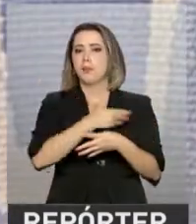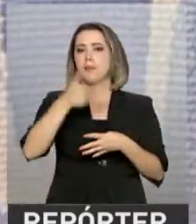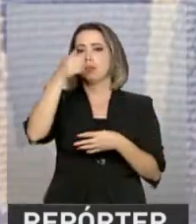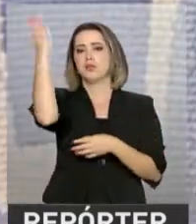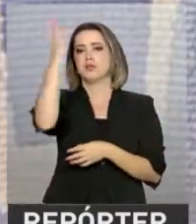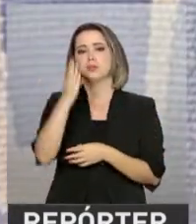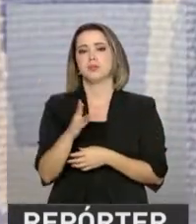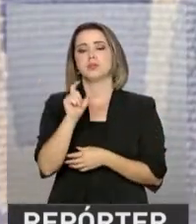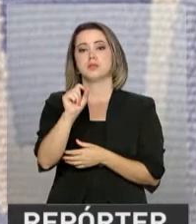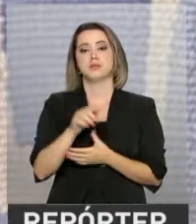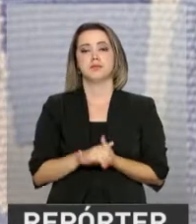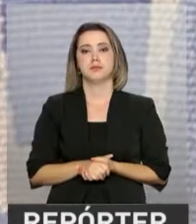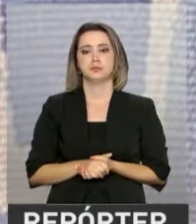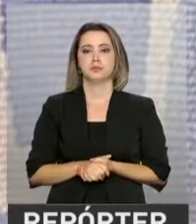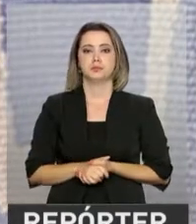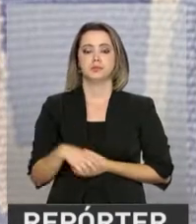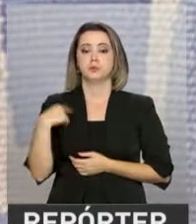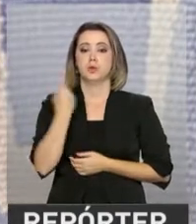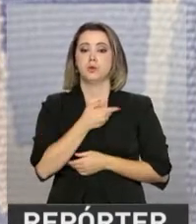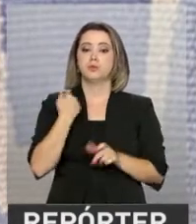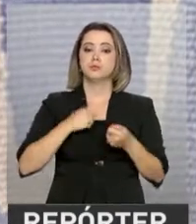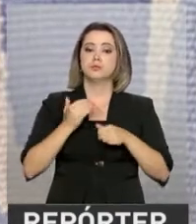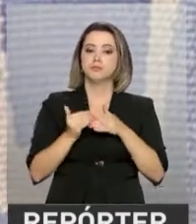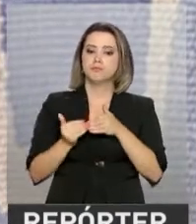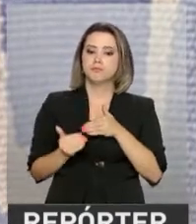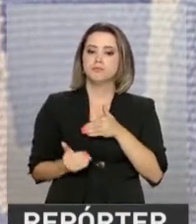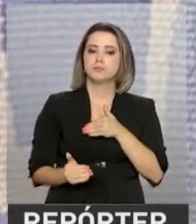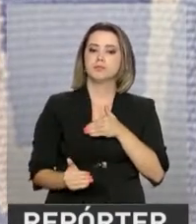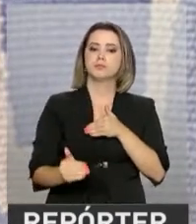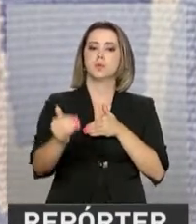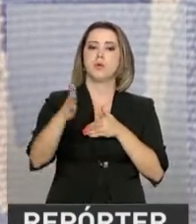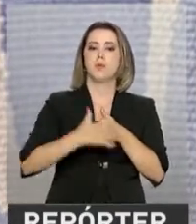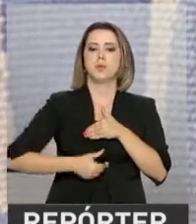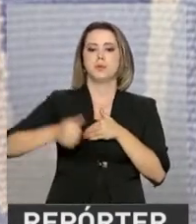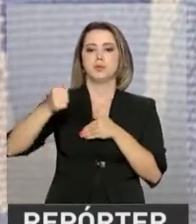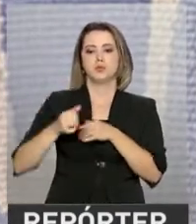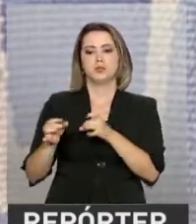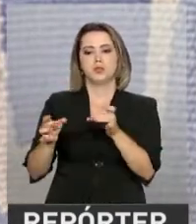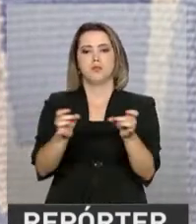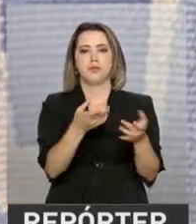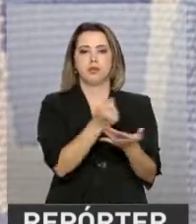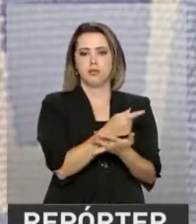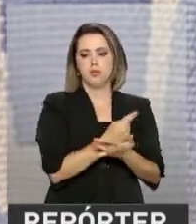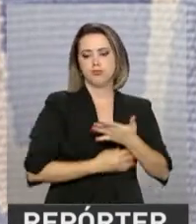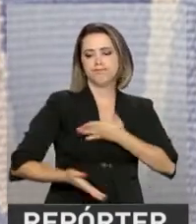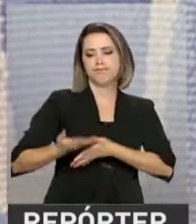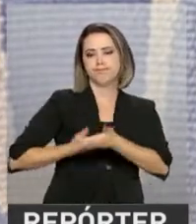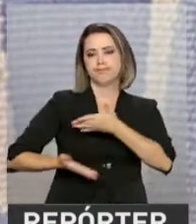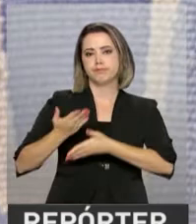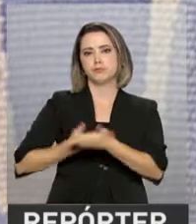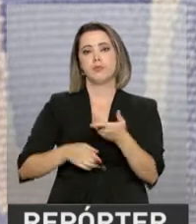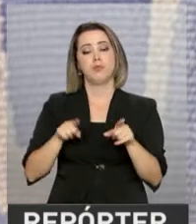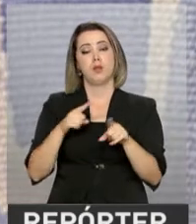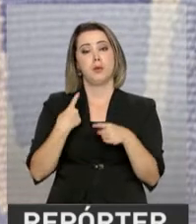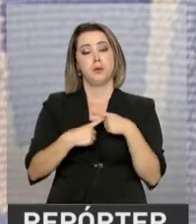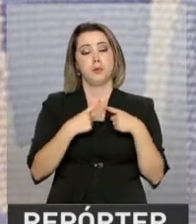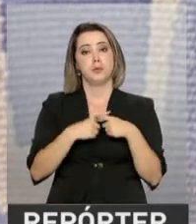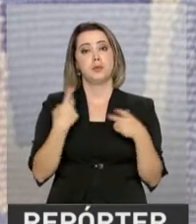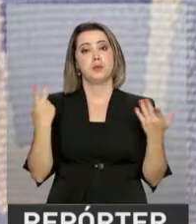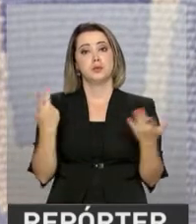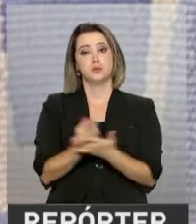isso indica que devemos ir além mais comércio mais investimentos mais negócios pois foi